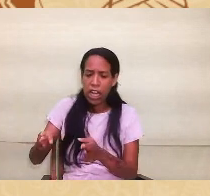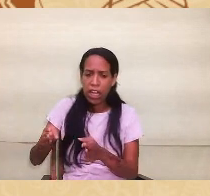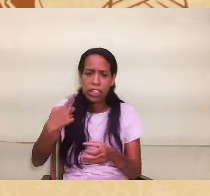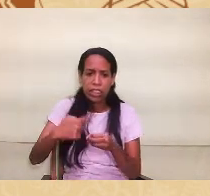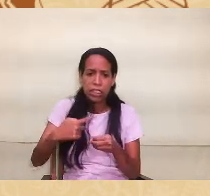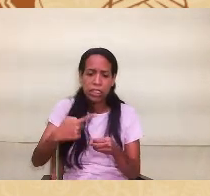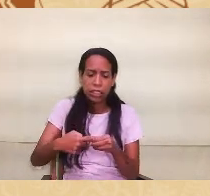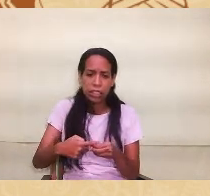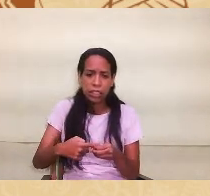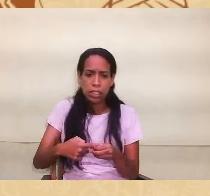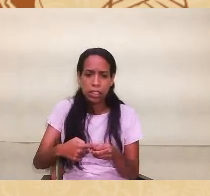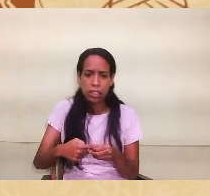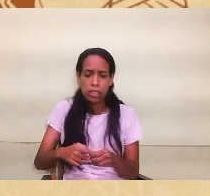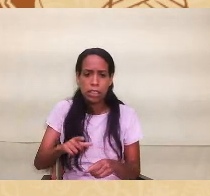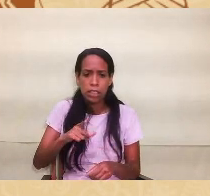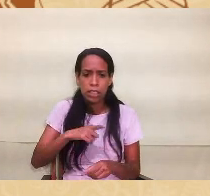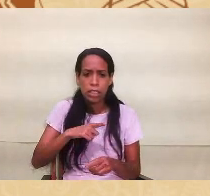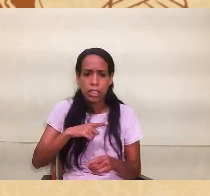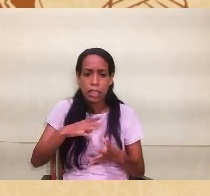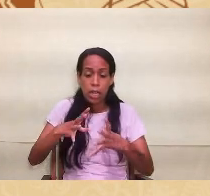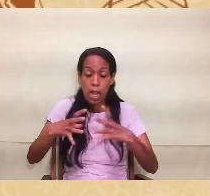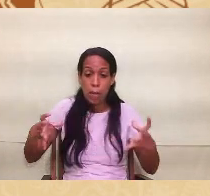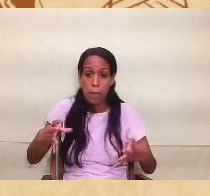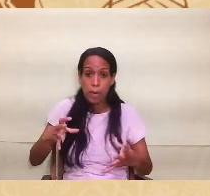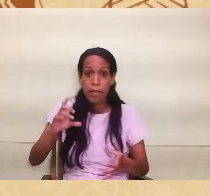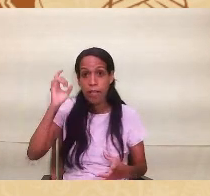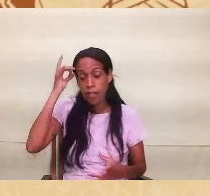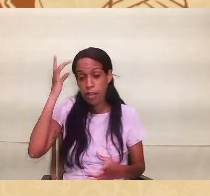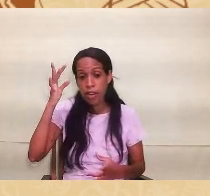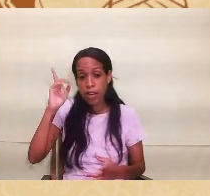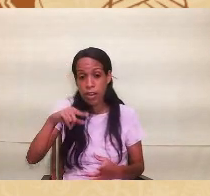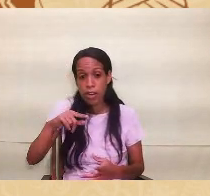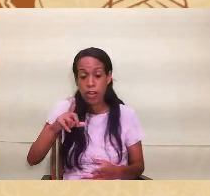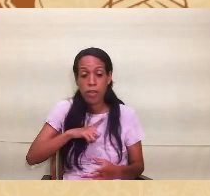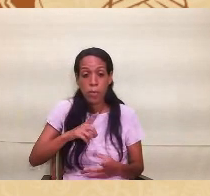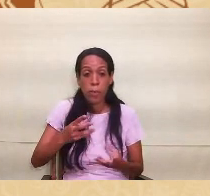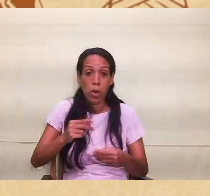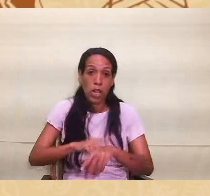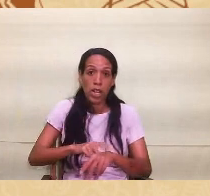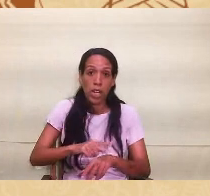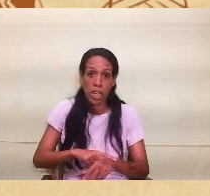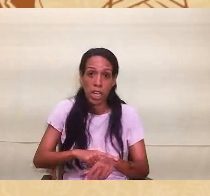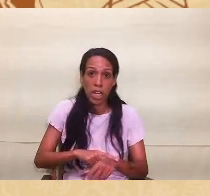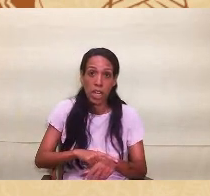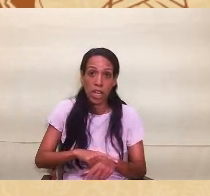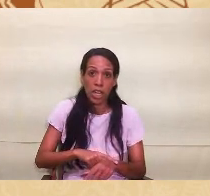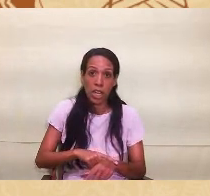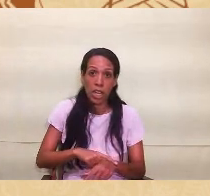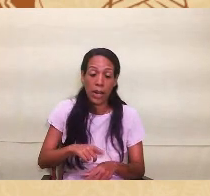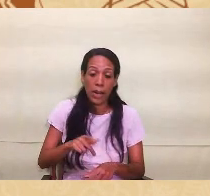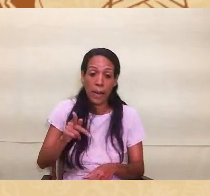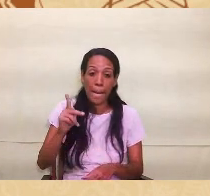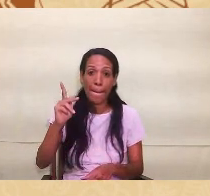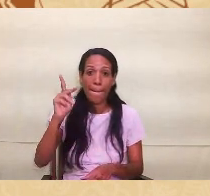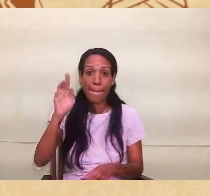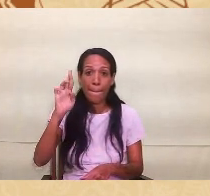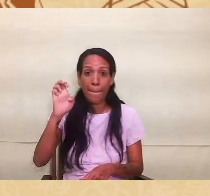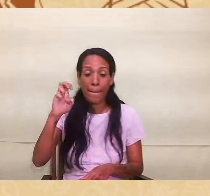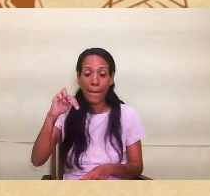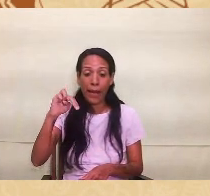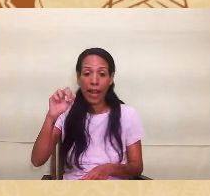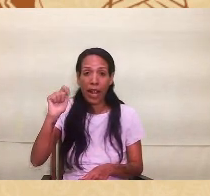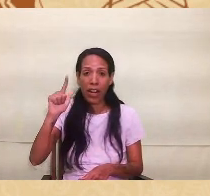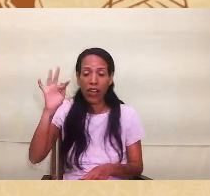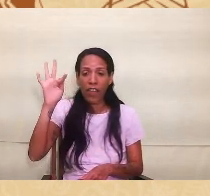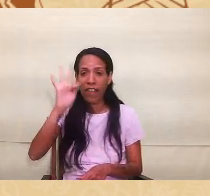como se os povos indígenas não pudessem ser responsáveis por si mesmos. E depois de muito tempo que o Supremo, se não me engano, né,